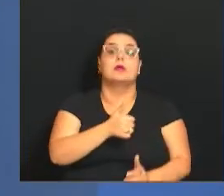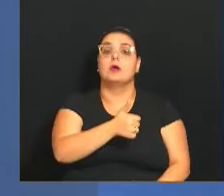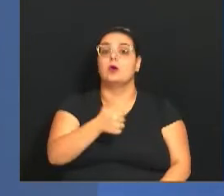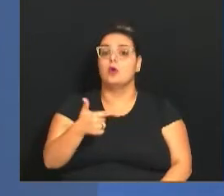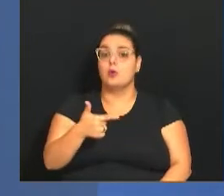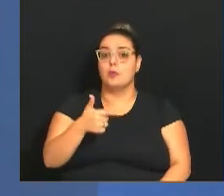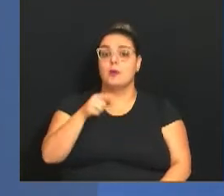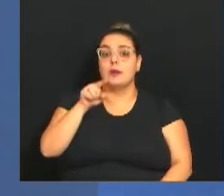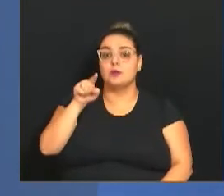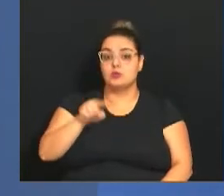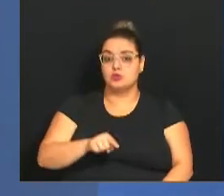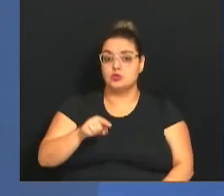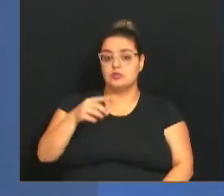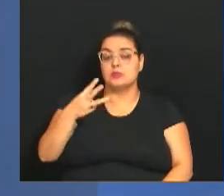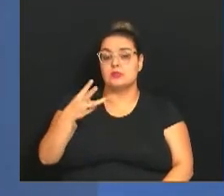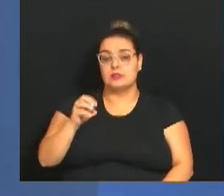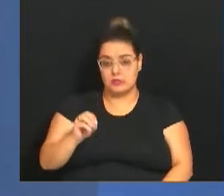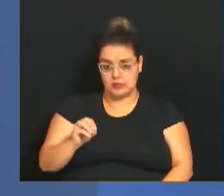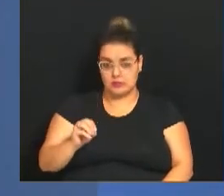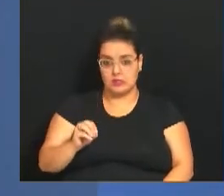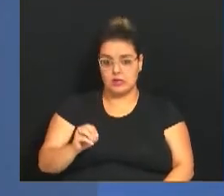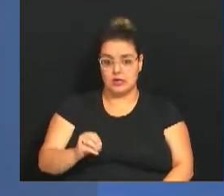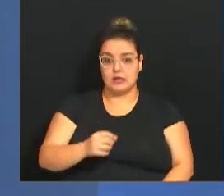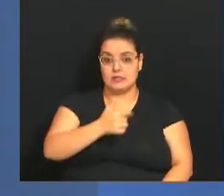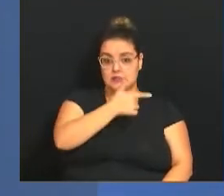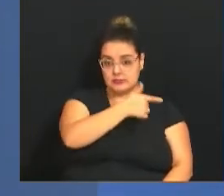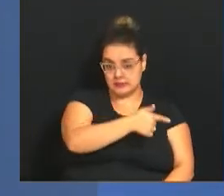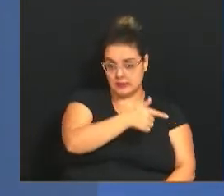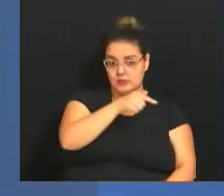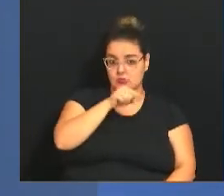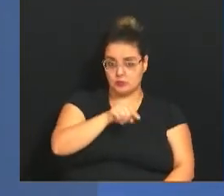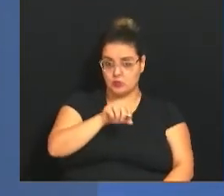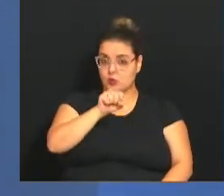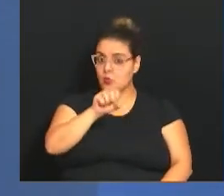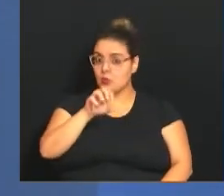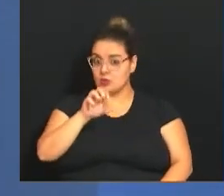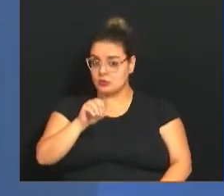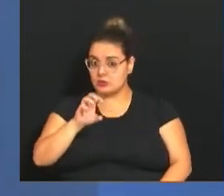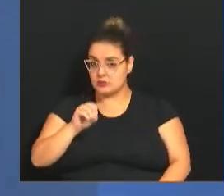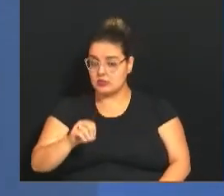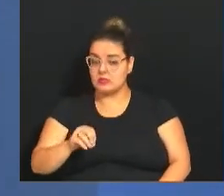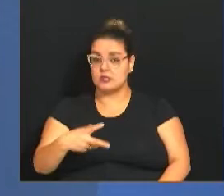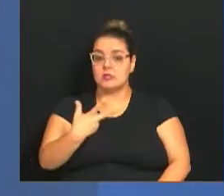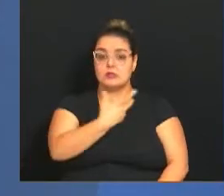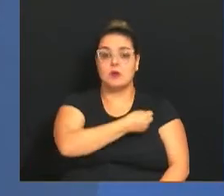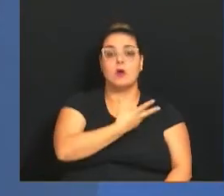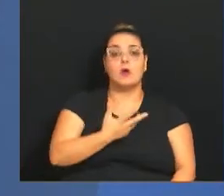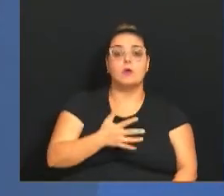São 7.800 vagas. E a gente vai agora mostrar por região